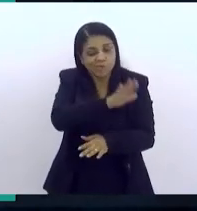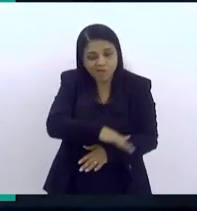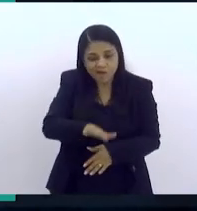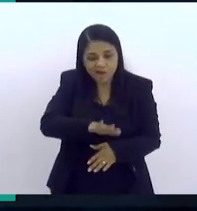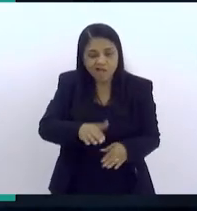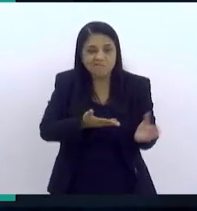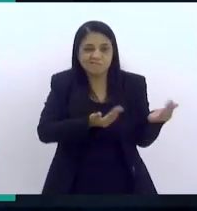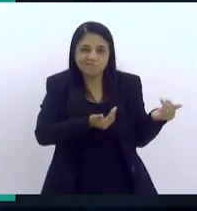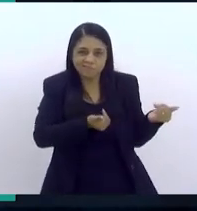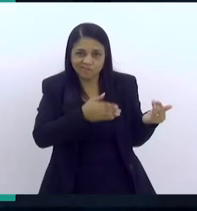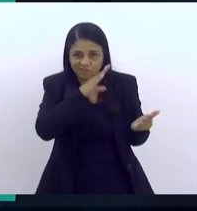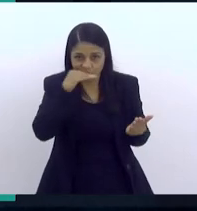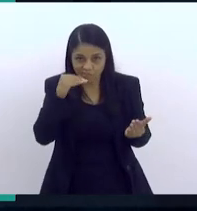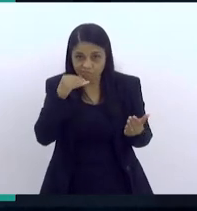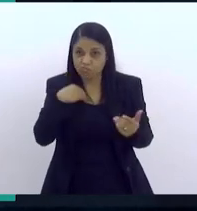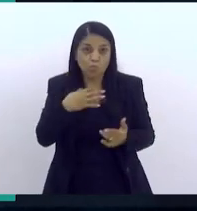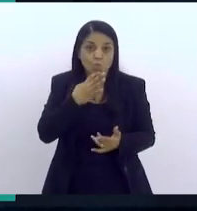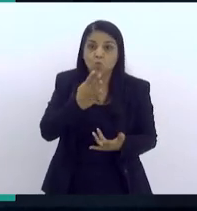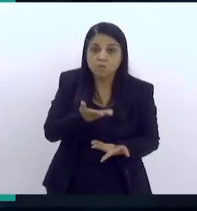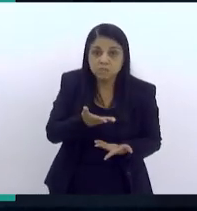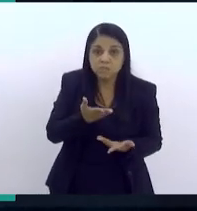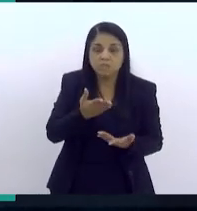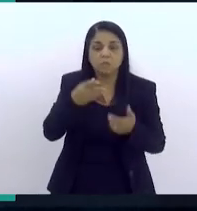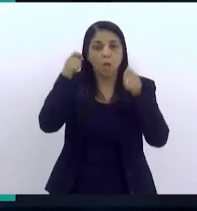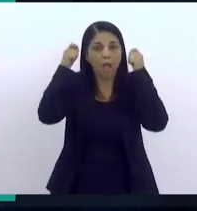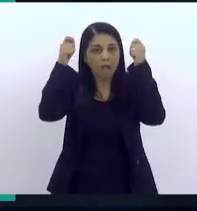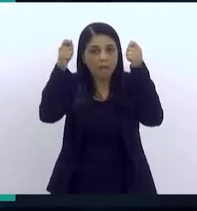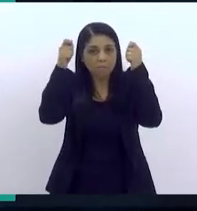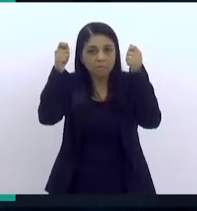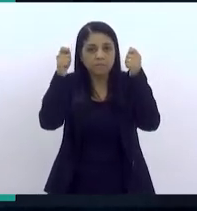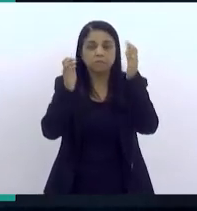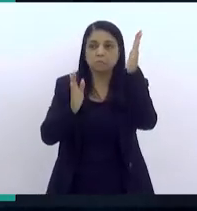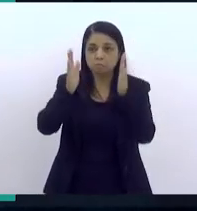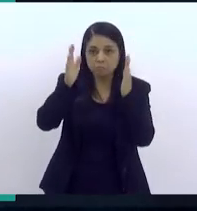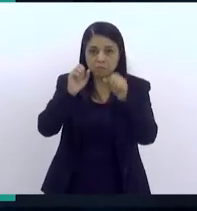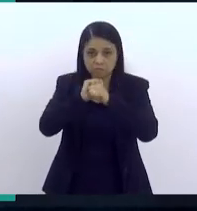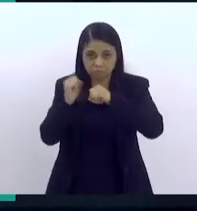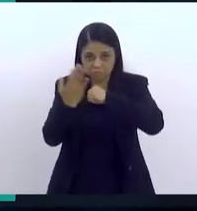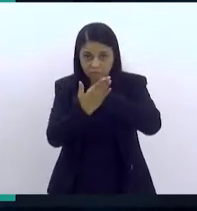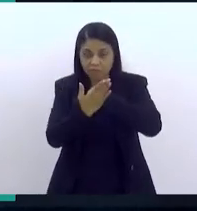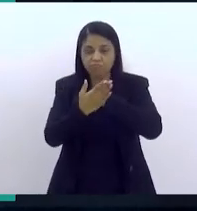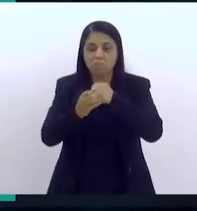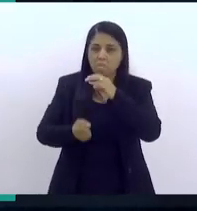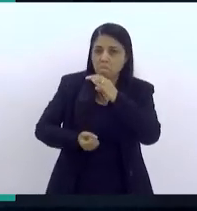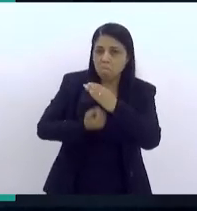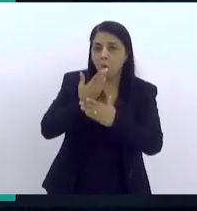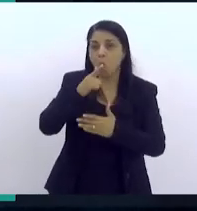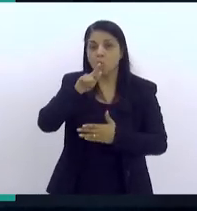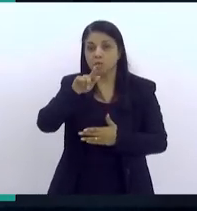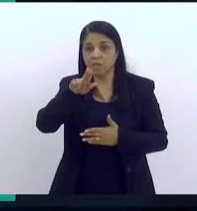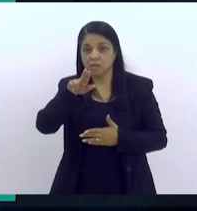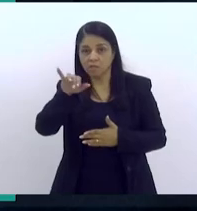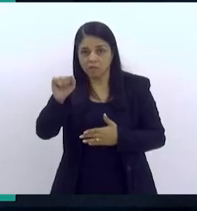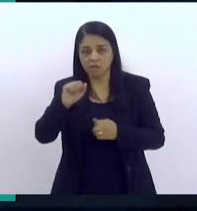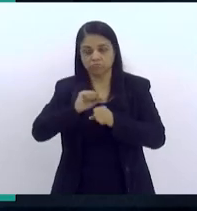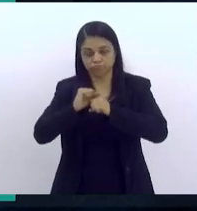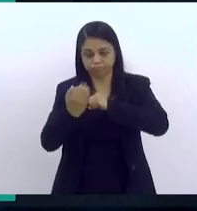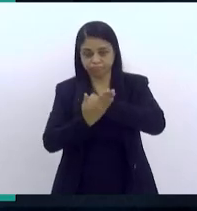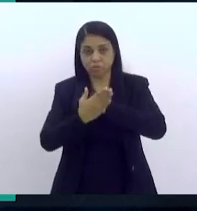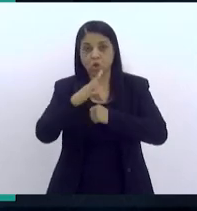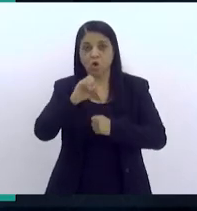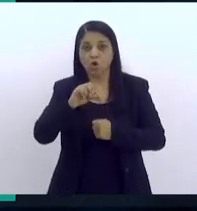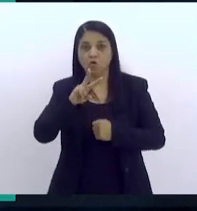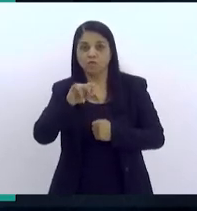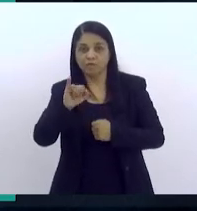e por isso a campanha durante a pandemia fez vários guias que foram os guias covid-19 e aí tem um